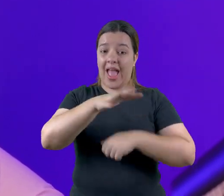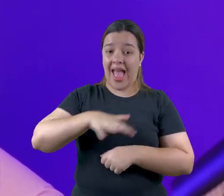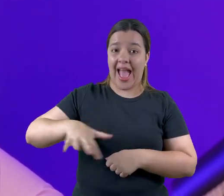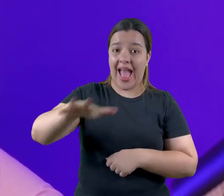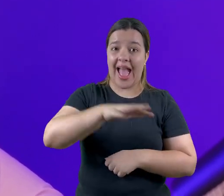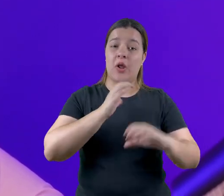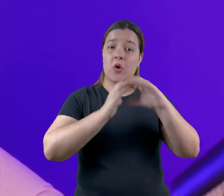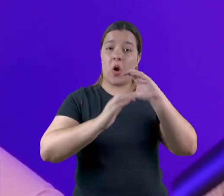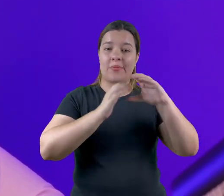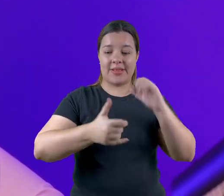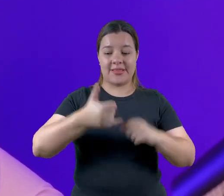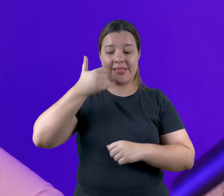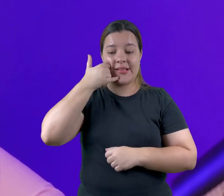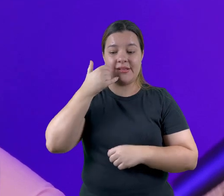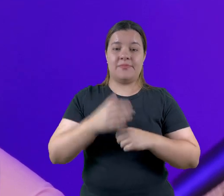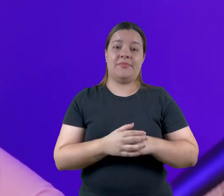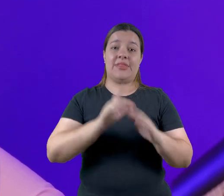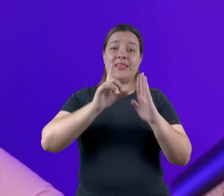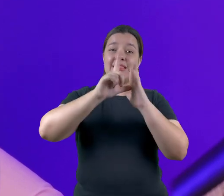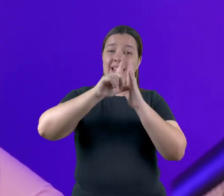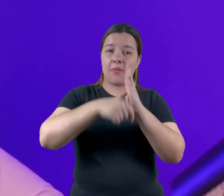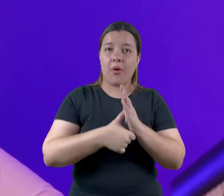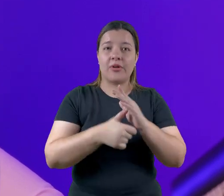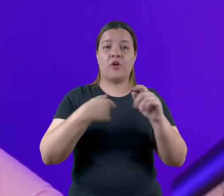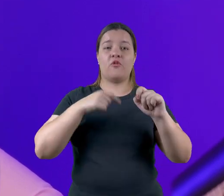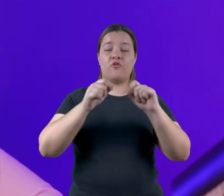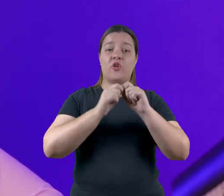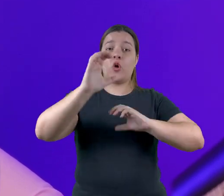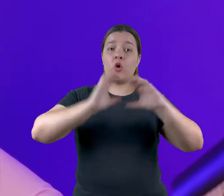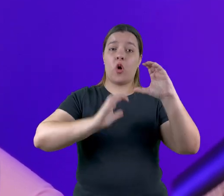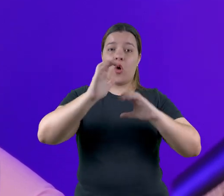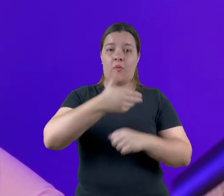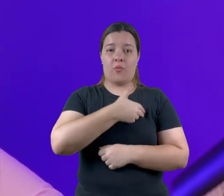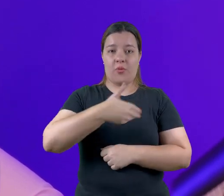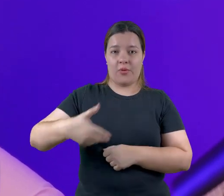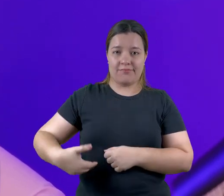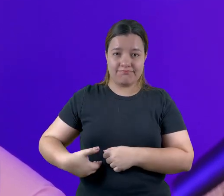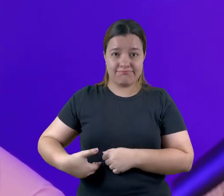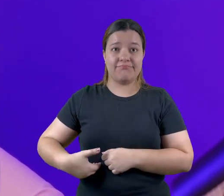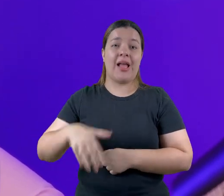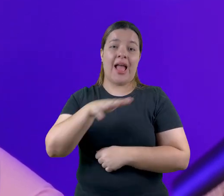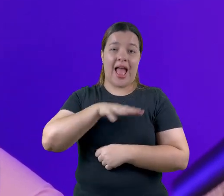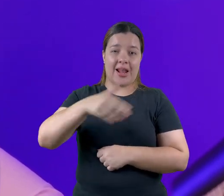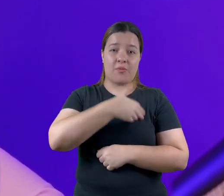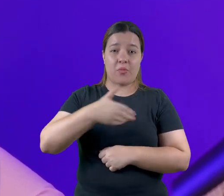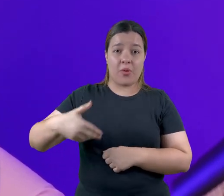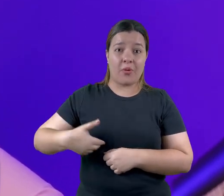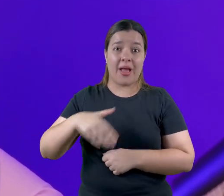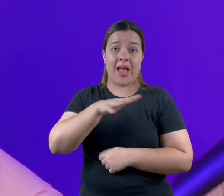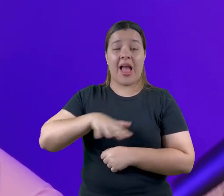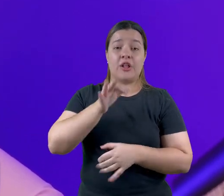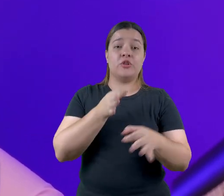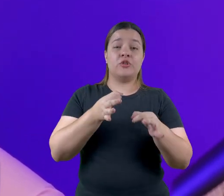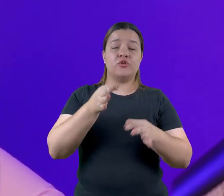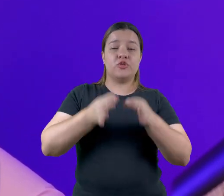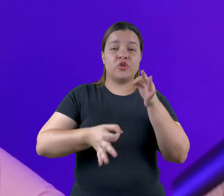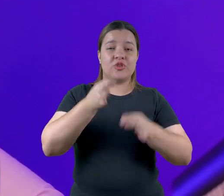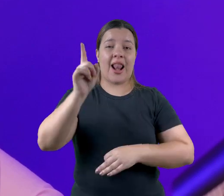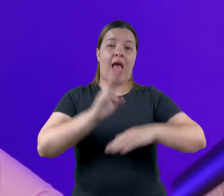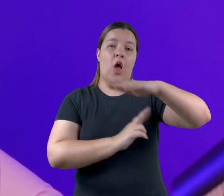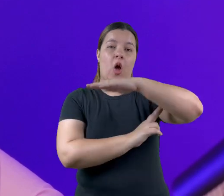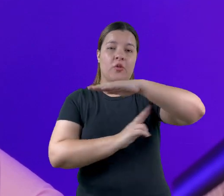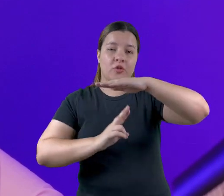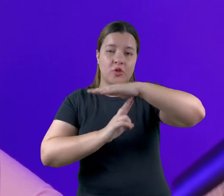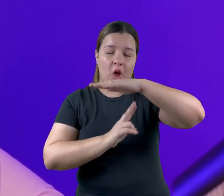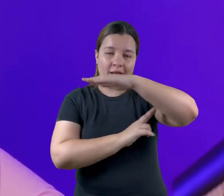nessa área depois rapidamente né prestei concurso público virei servidora pública fui trabalhar em Rondônia no